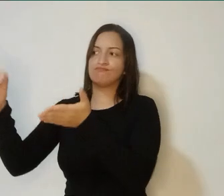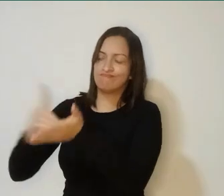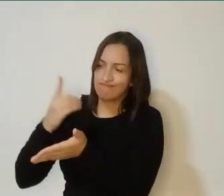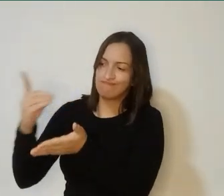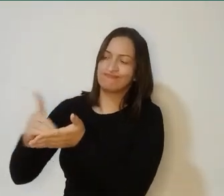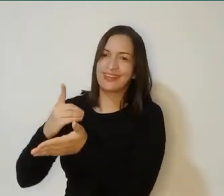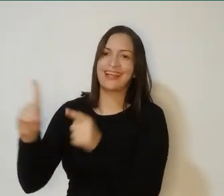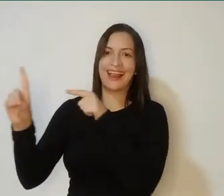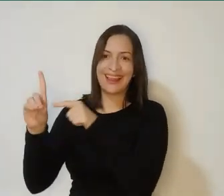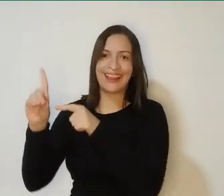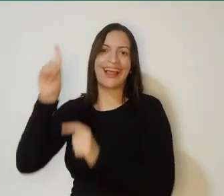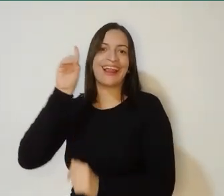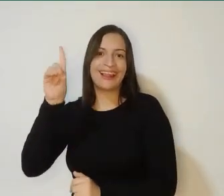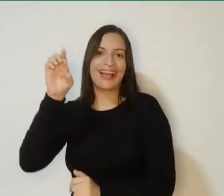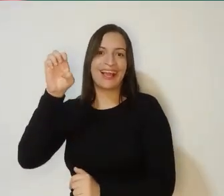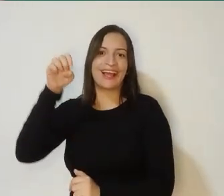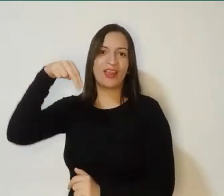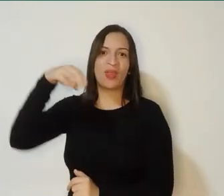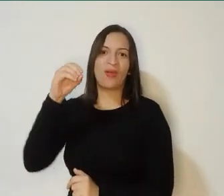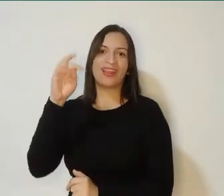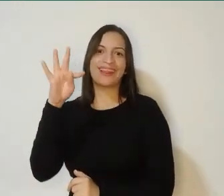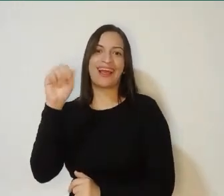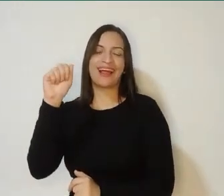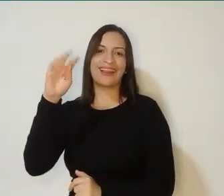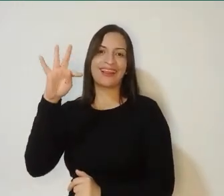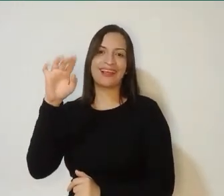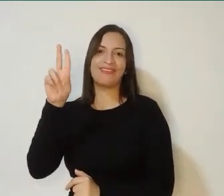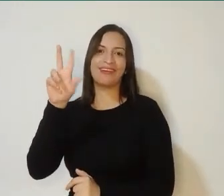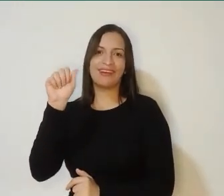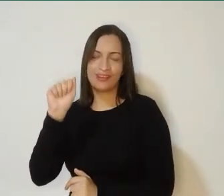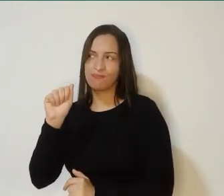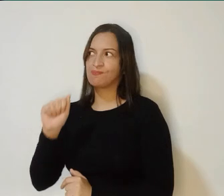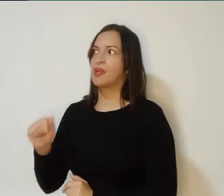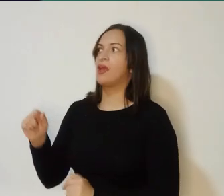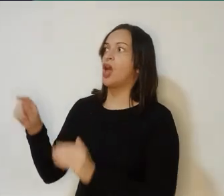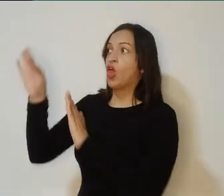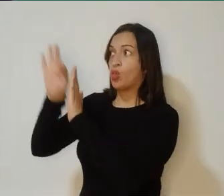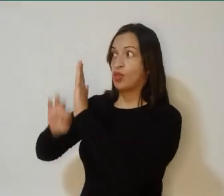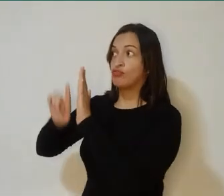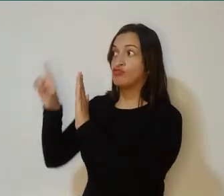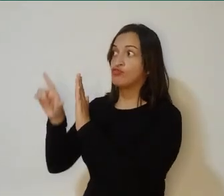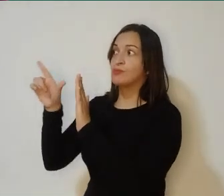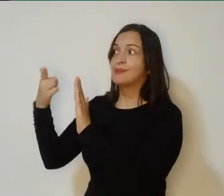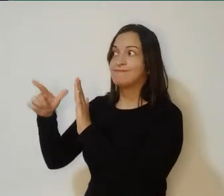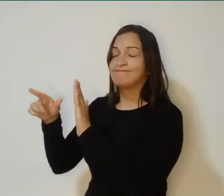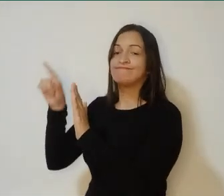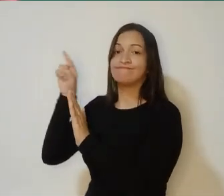significado literal das palavras. E sim, aqui no texto não literário, a gente